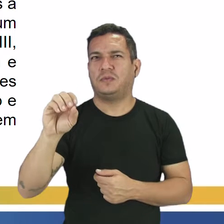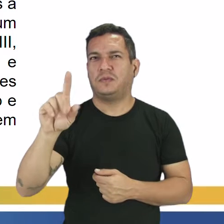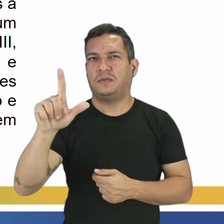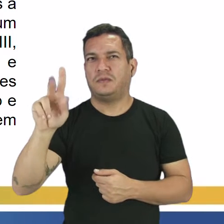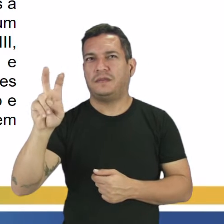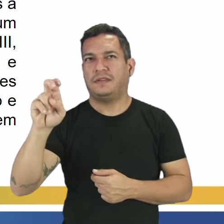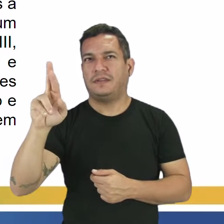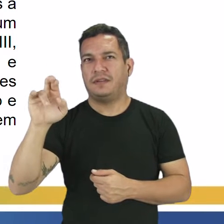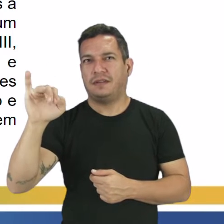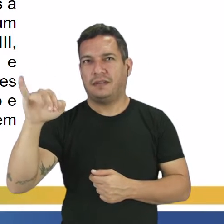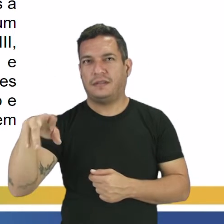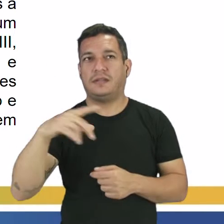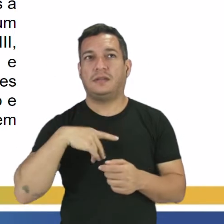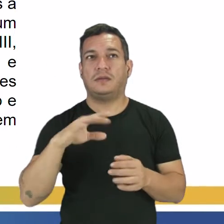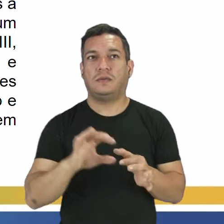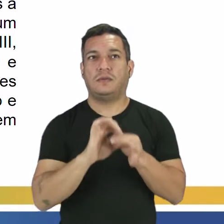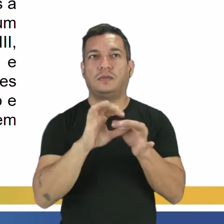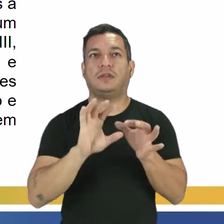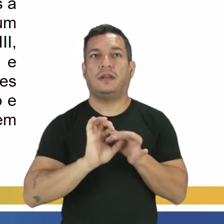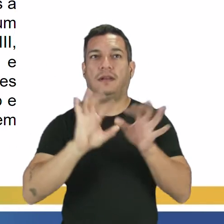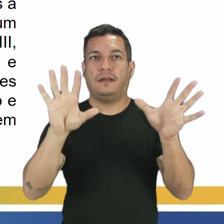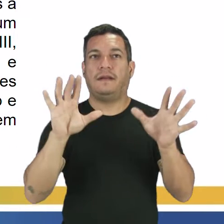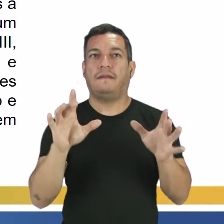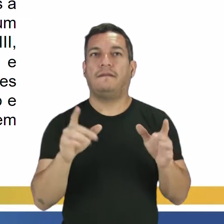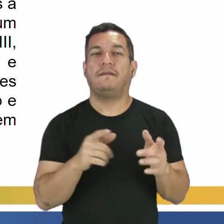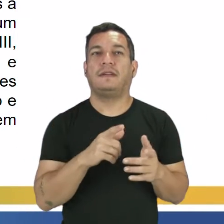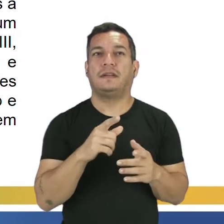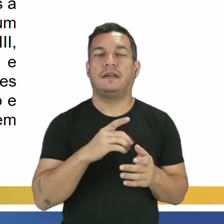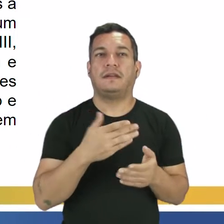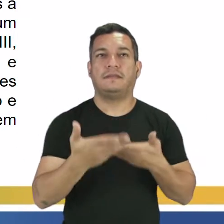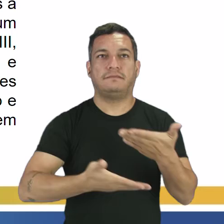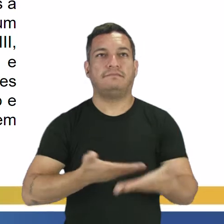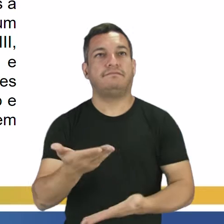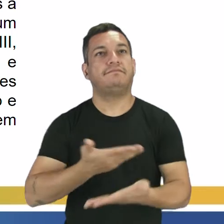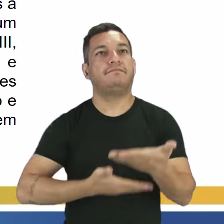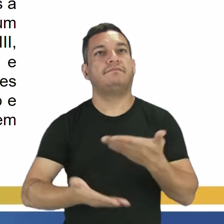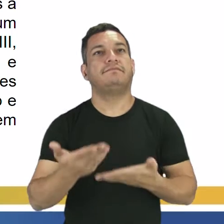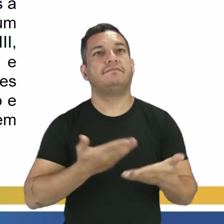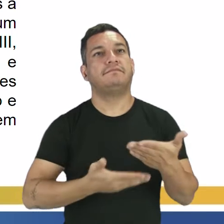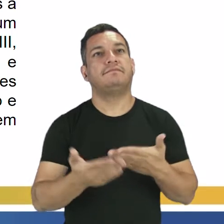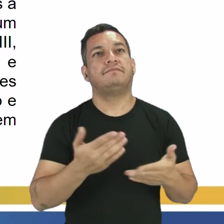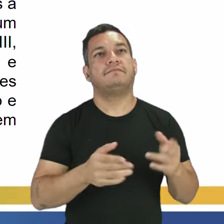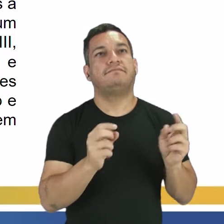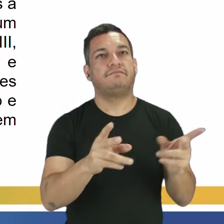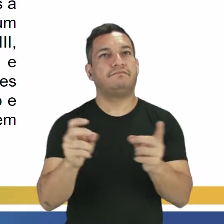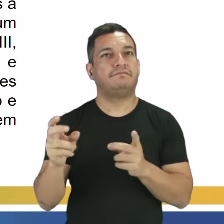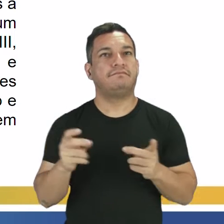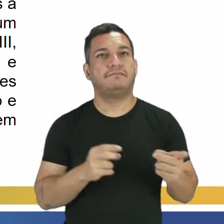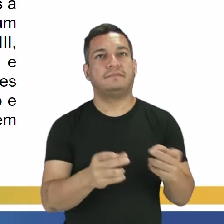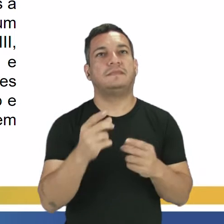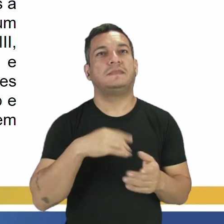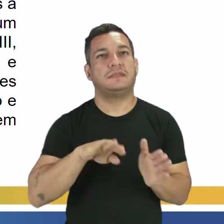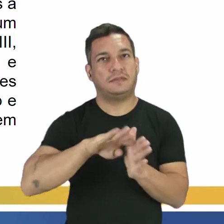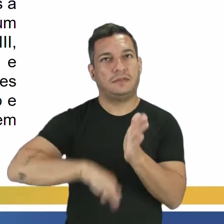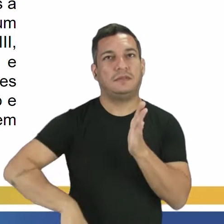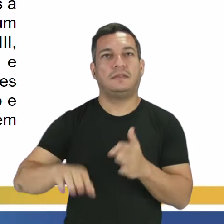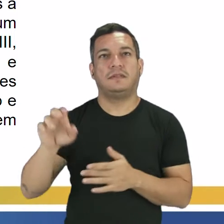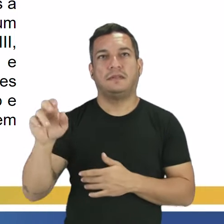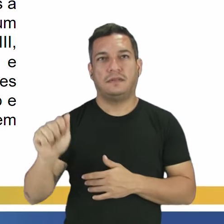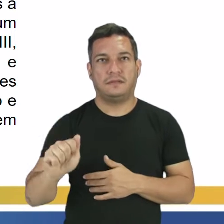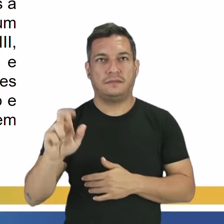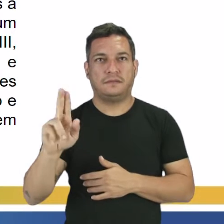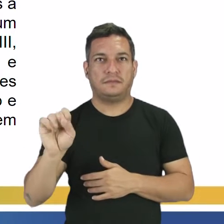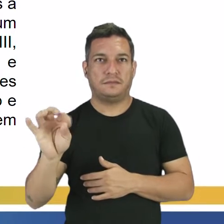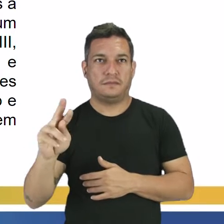uma união de livre comércio entre todos os estados da Confederação, excluindo a Áustria.